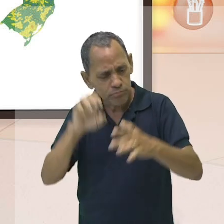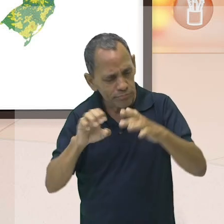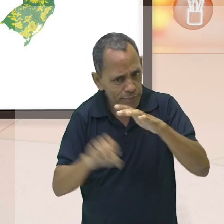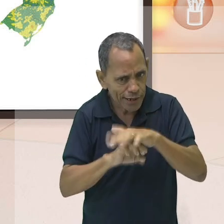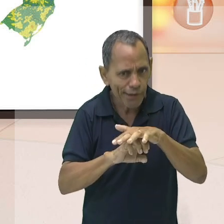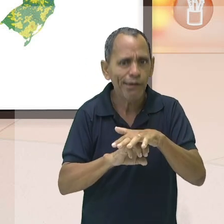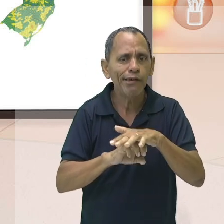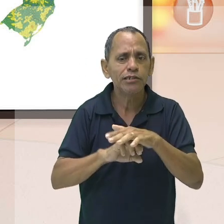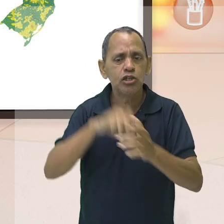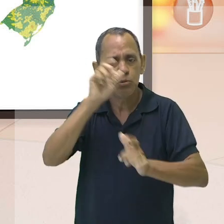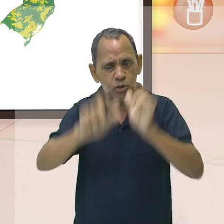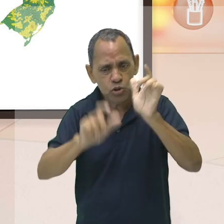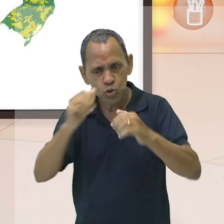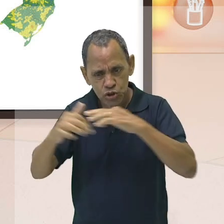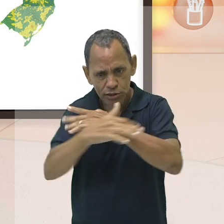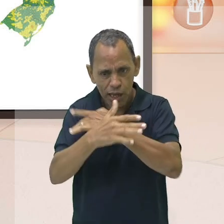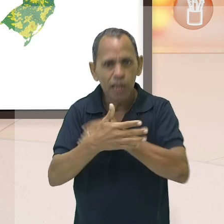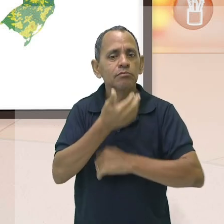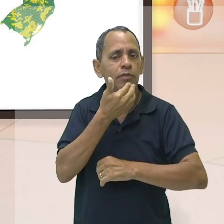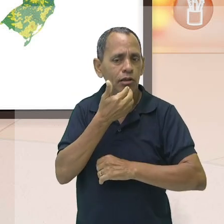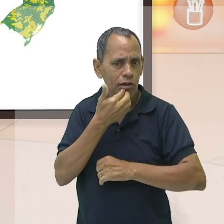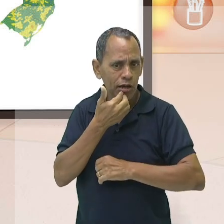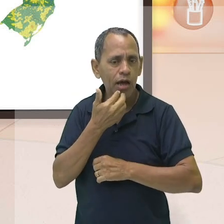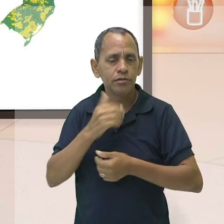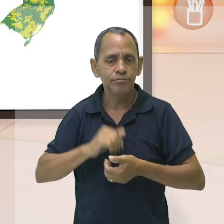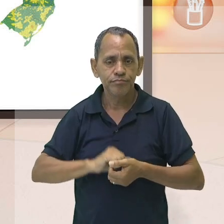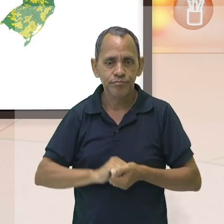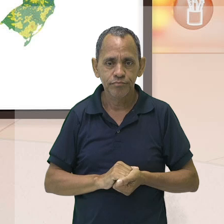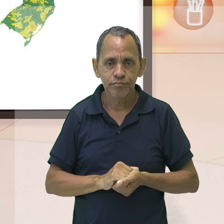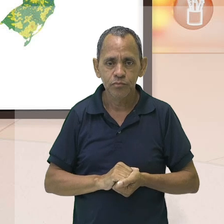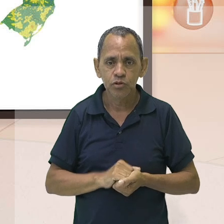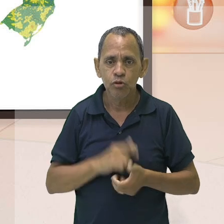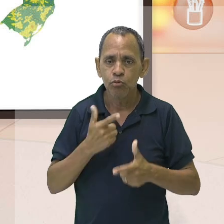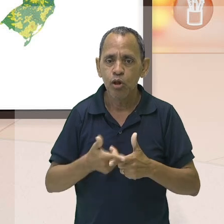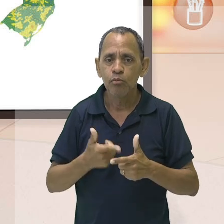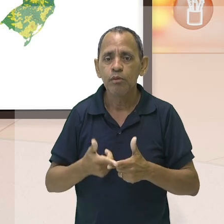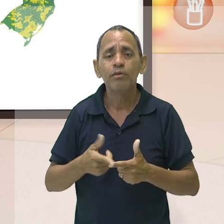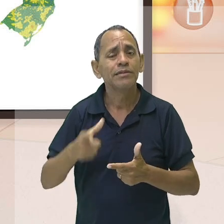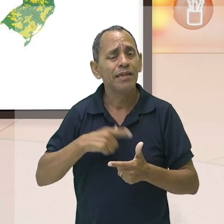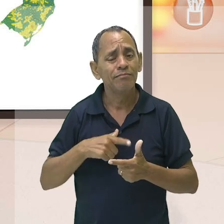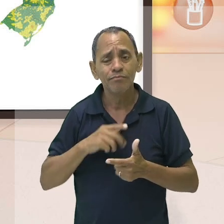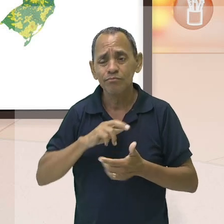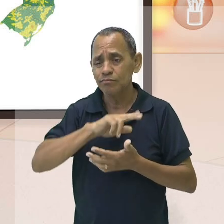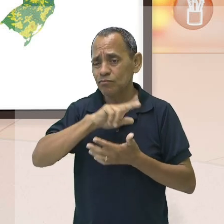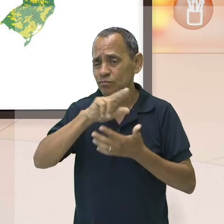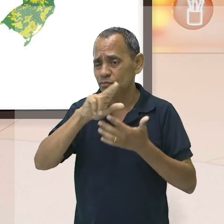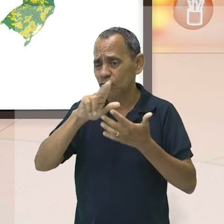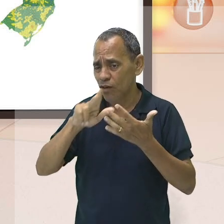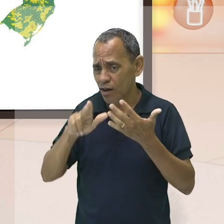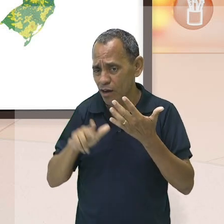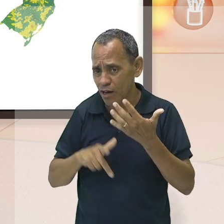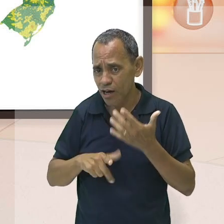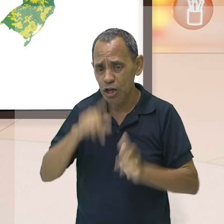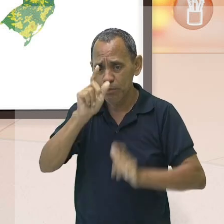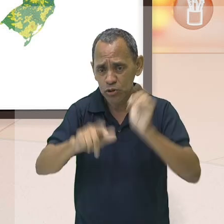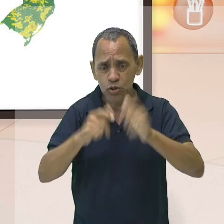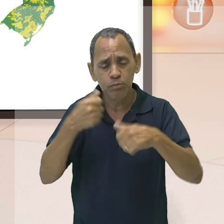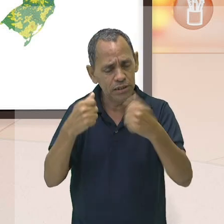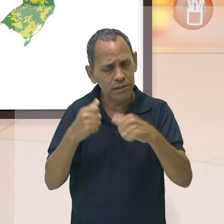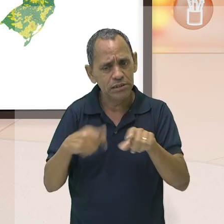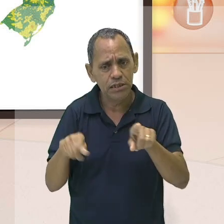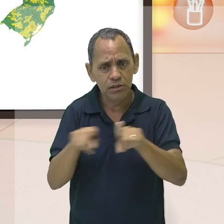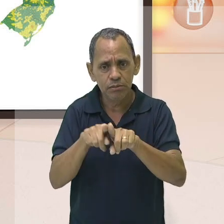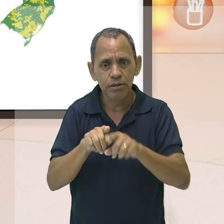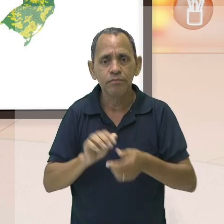que tiveram, sim, uma melhoria ali nesse sentido. O problema é que ainda assim tem muita gente precisando. Vamos falar um pouquinho sobre a